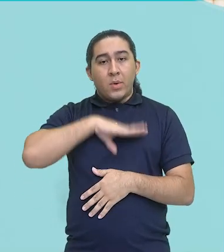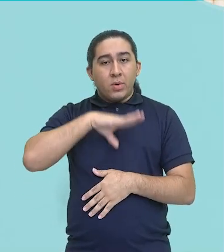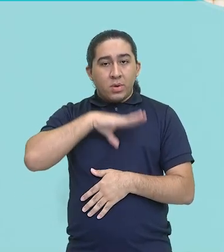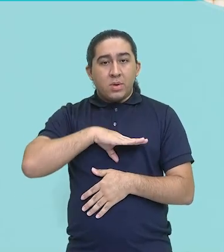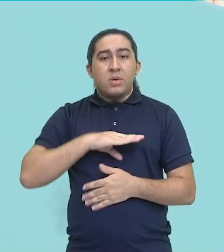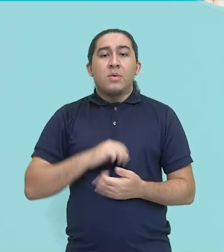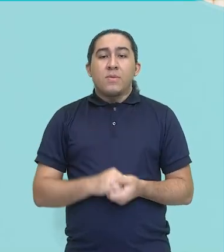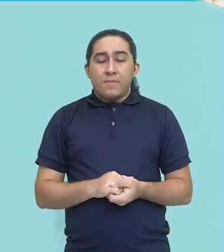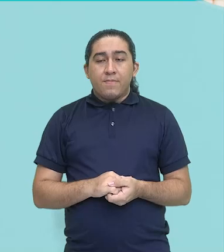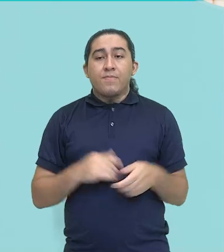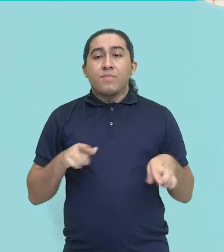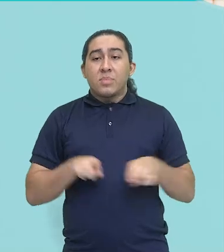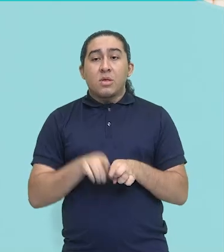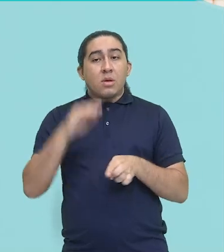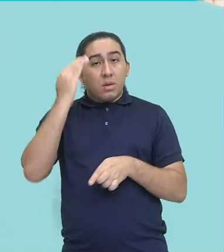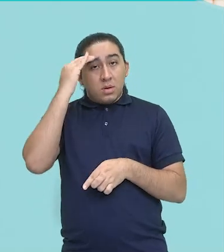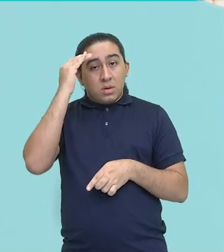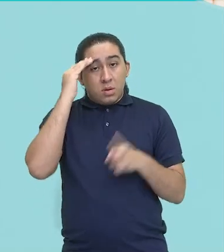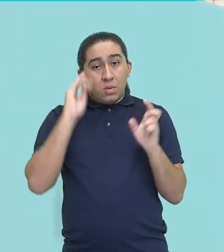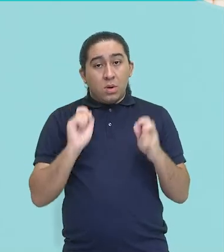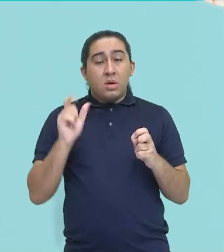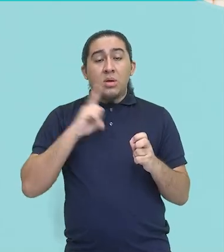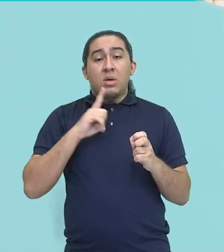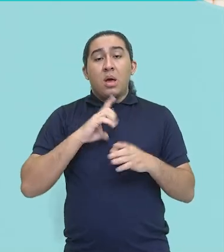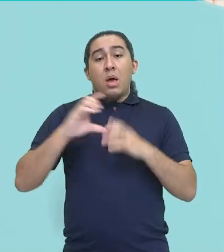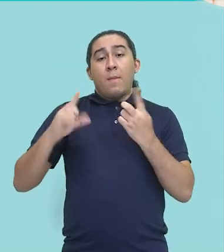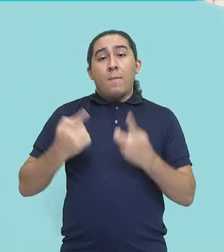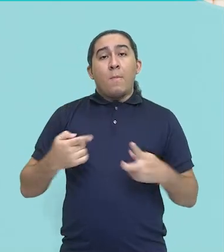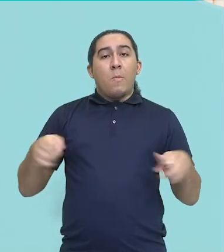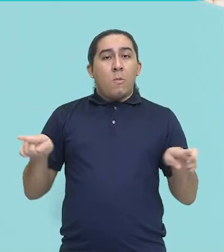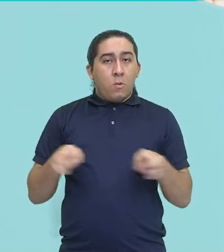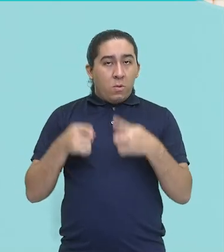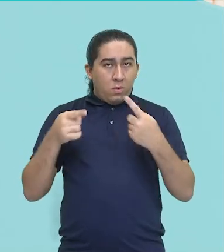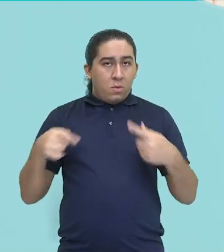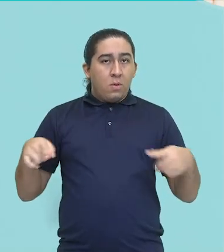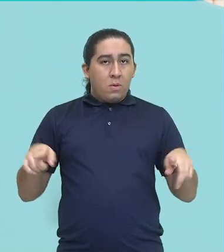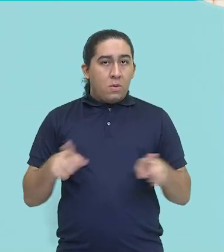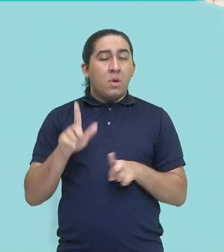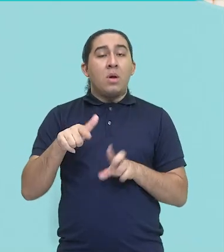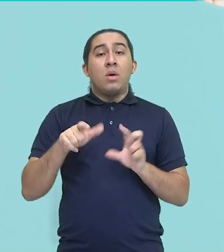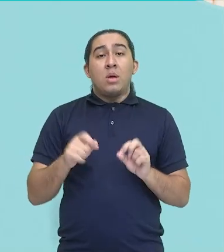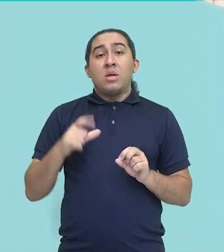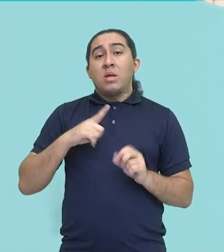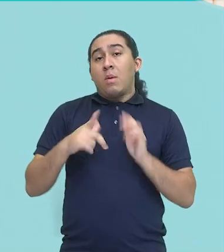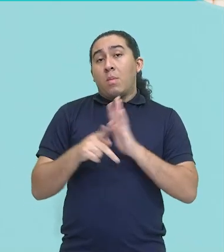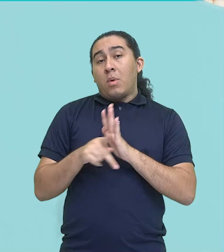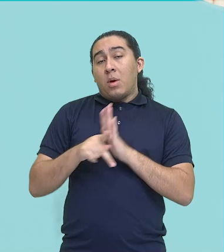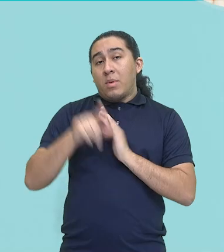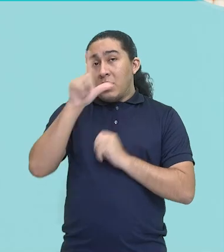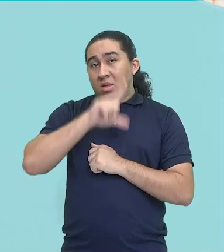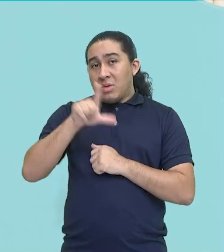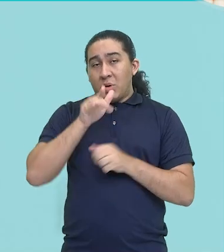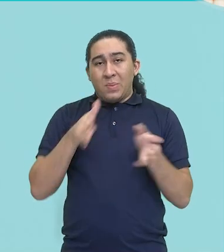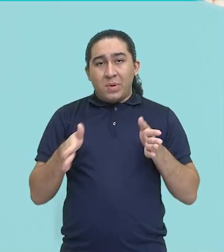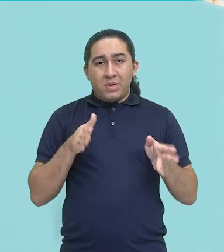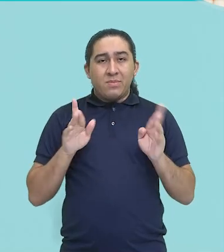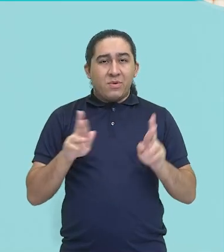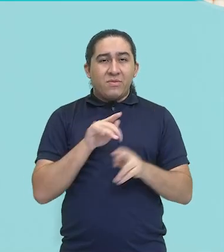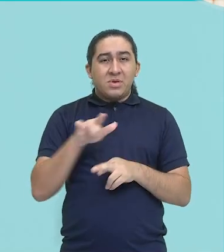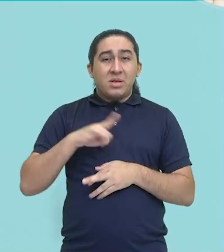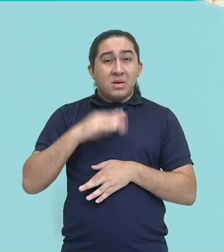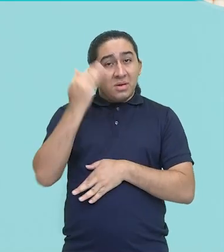né? E trabalhamos também as cantigas, que eram as obras literárias da época. Espero que vocês tenham